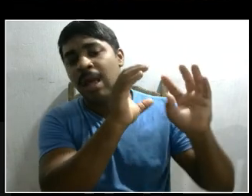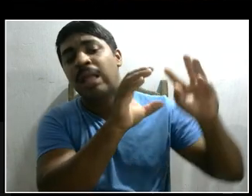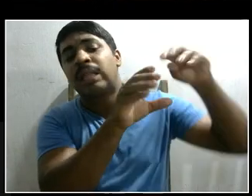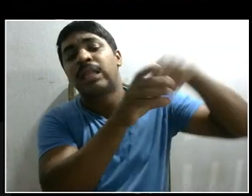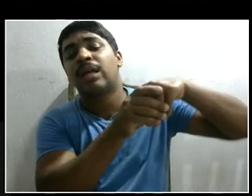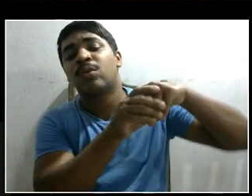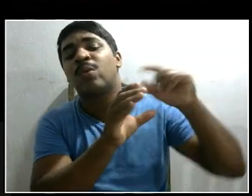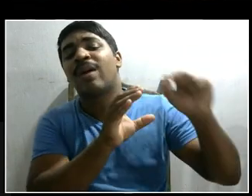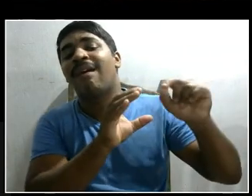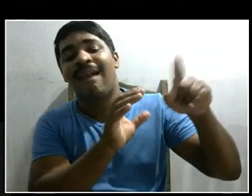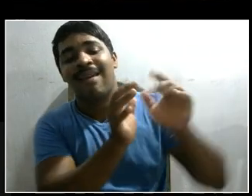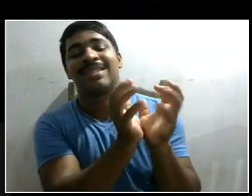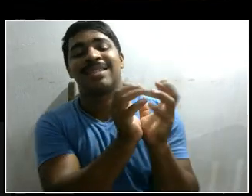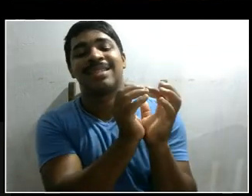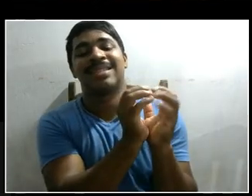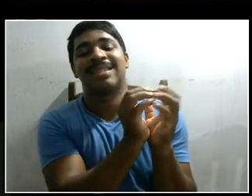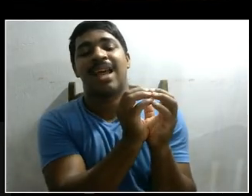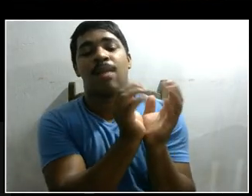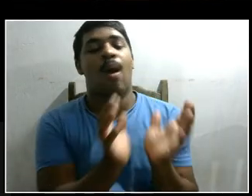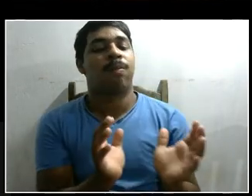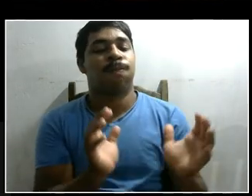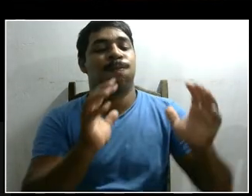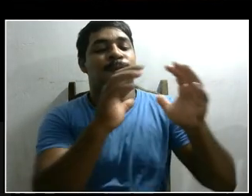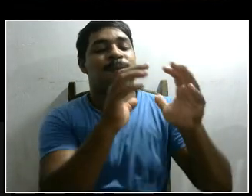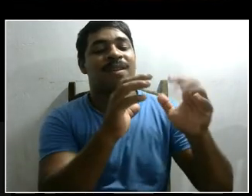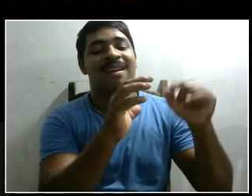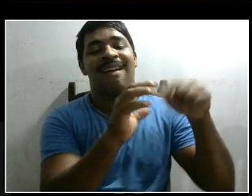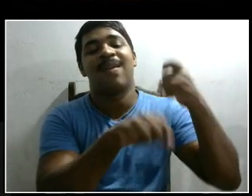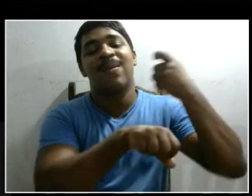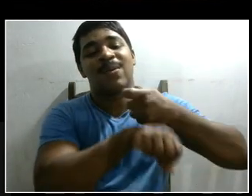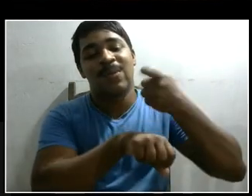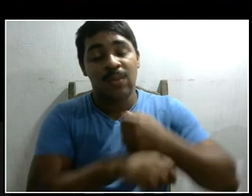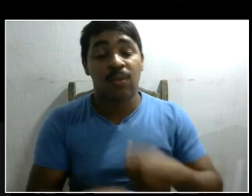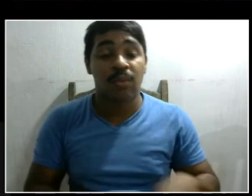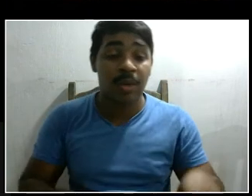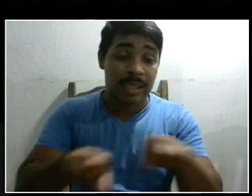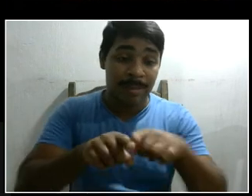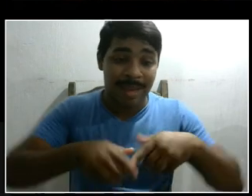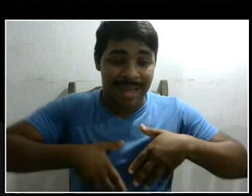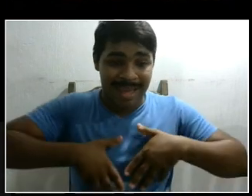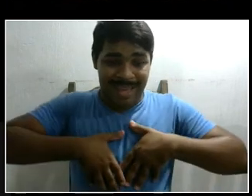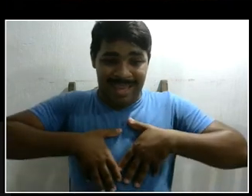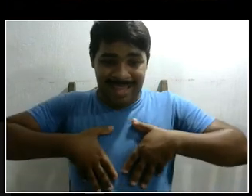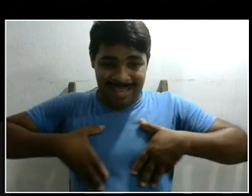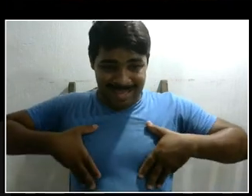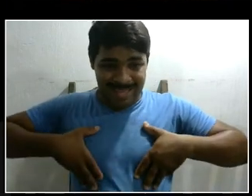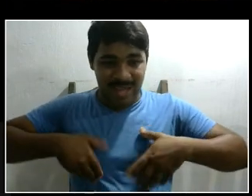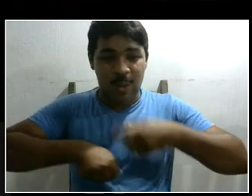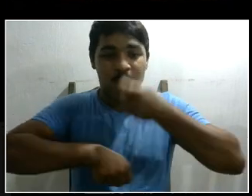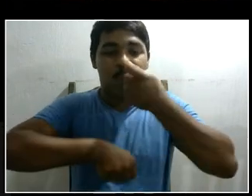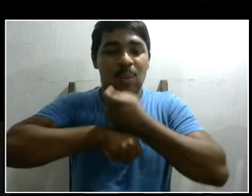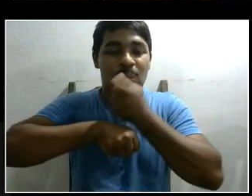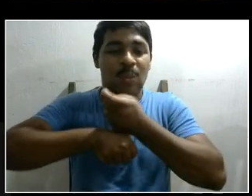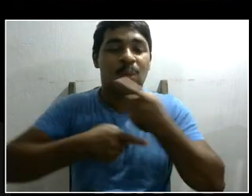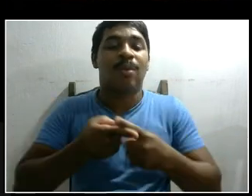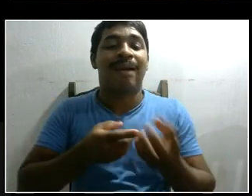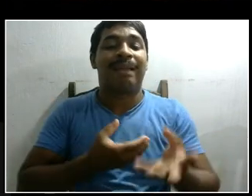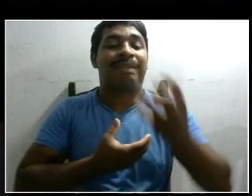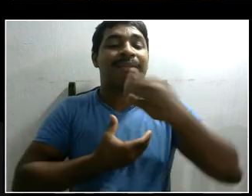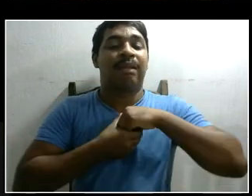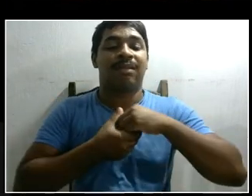órgãos vitais, protege nosso coração, protege nosso pulmão, tá? Então, ele é um tecido muito importante